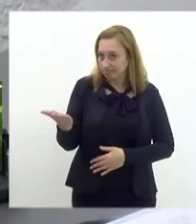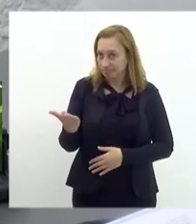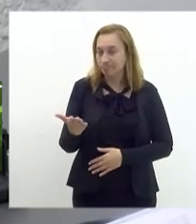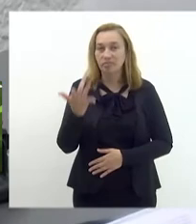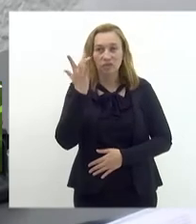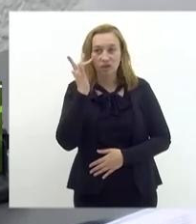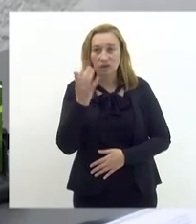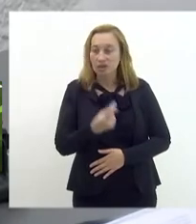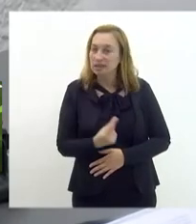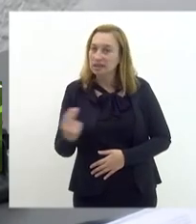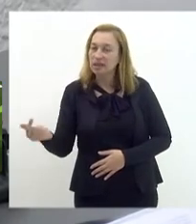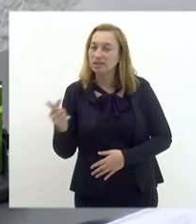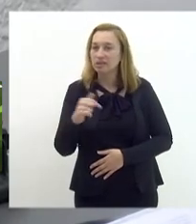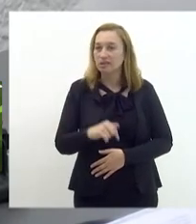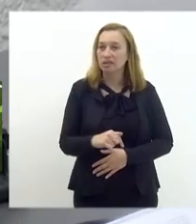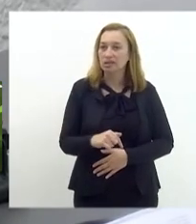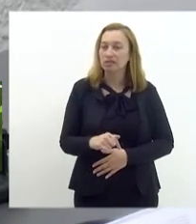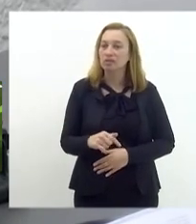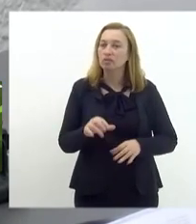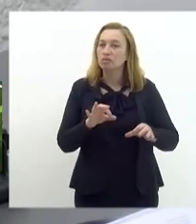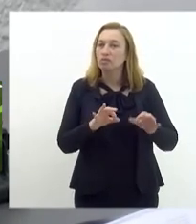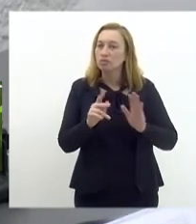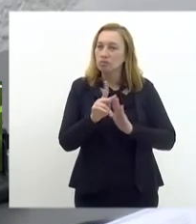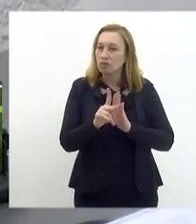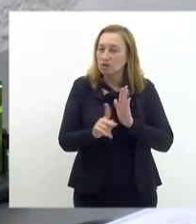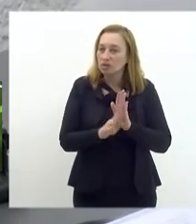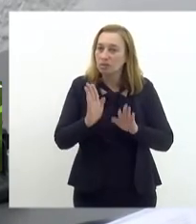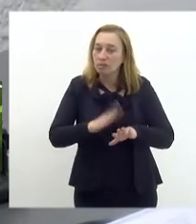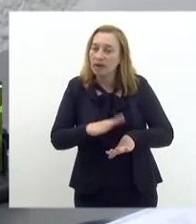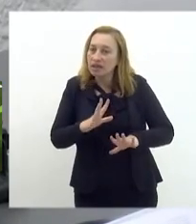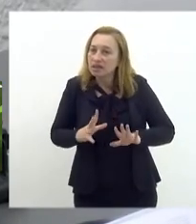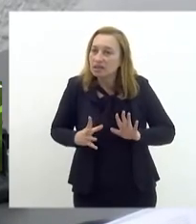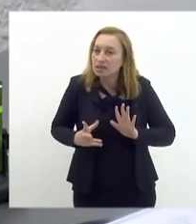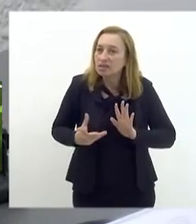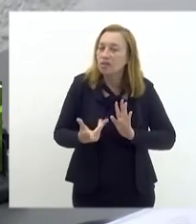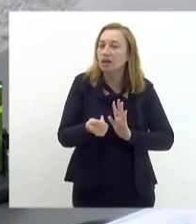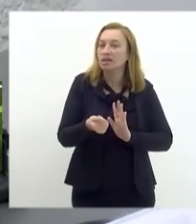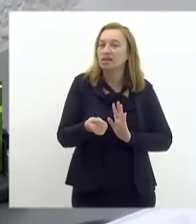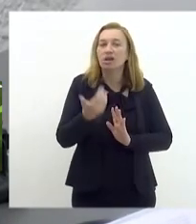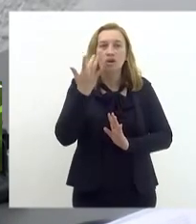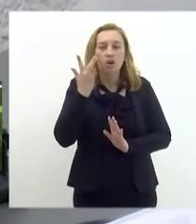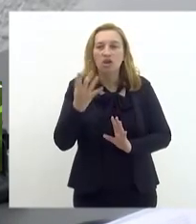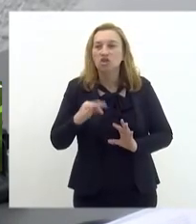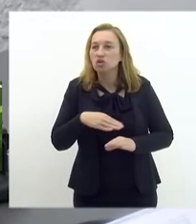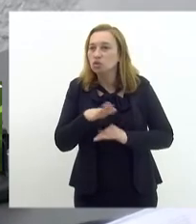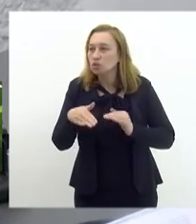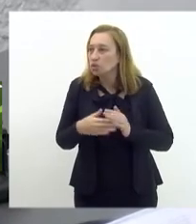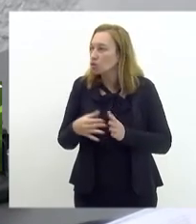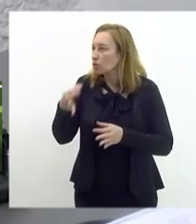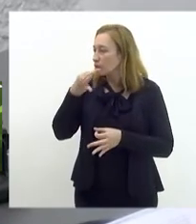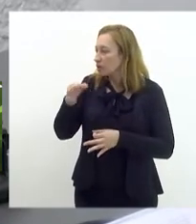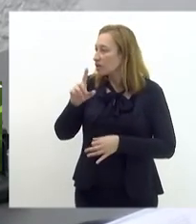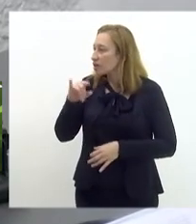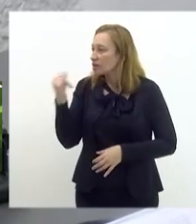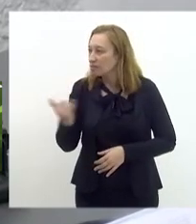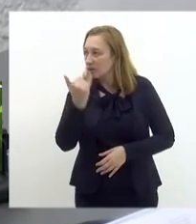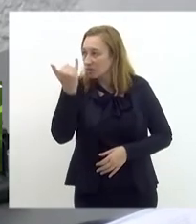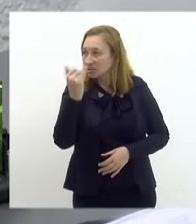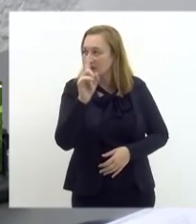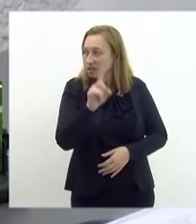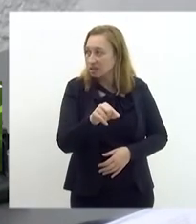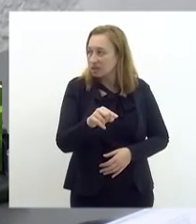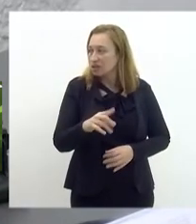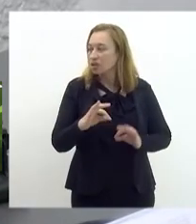Acho que saímos daqui com um projeto mais aperfeiçoado. Acho que todas as contribuições foram muito importantes, né?